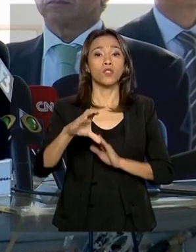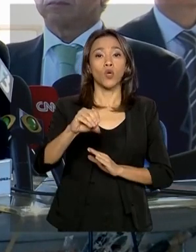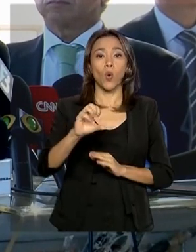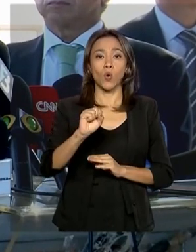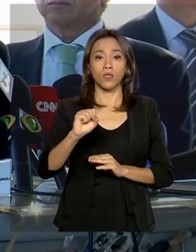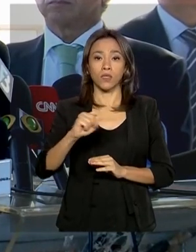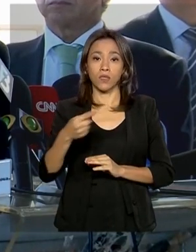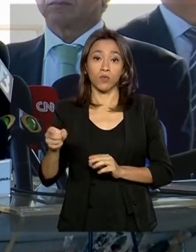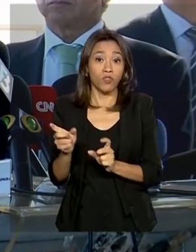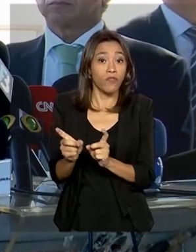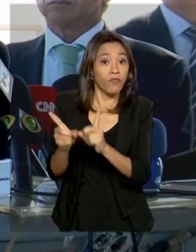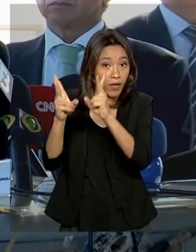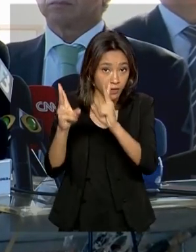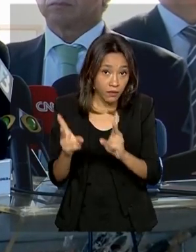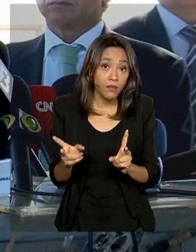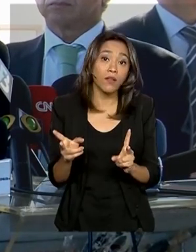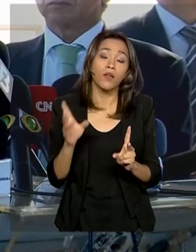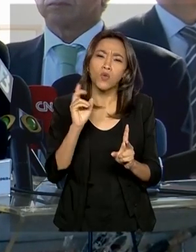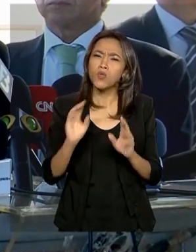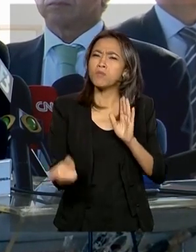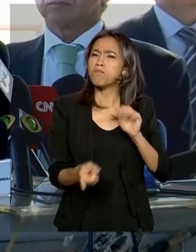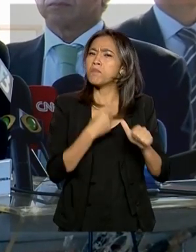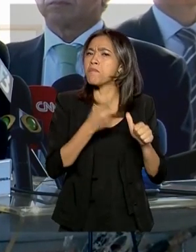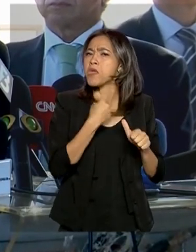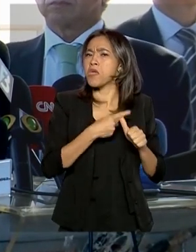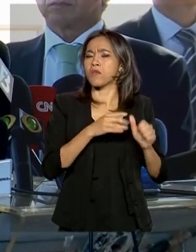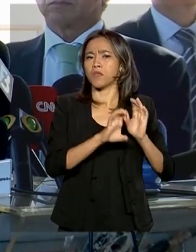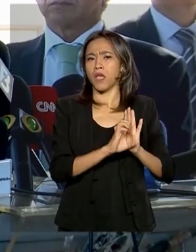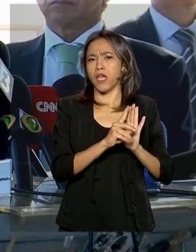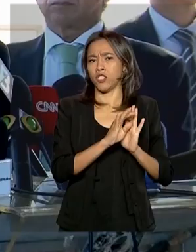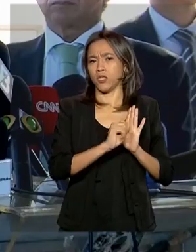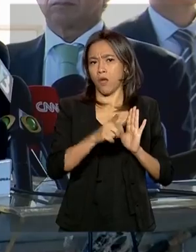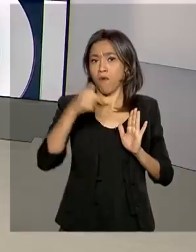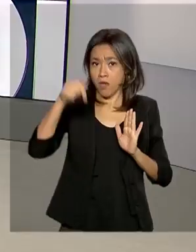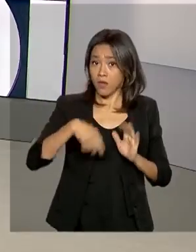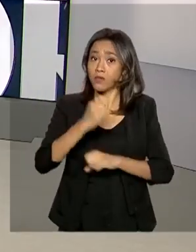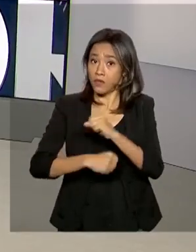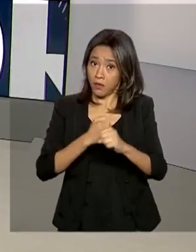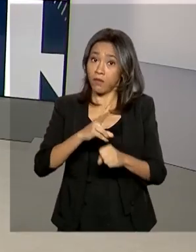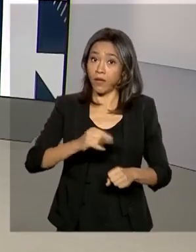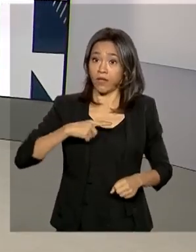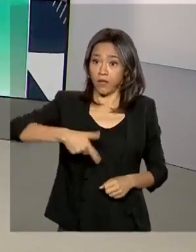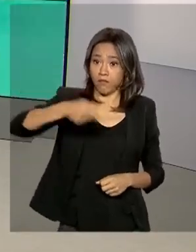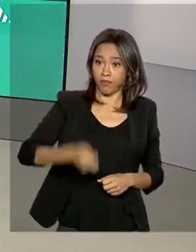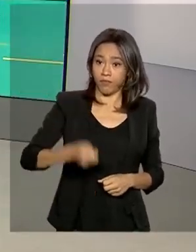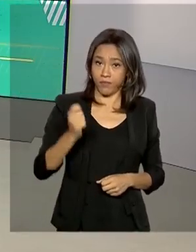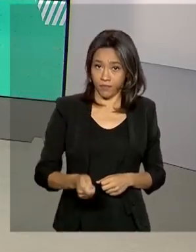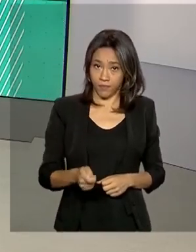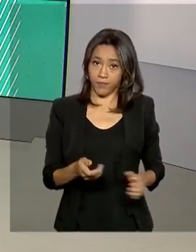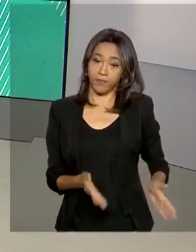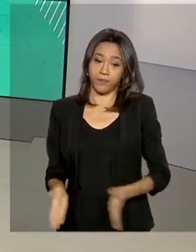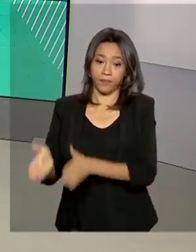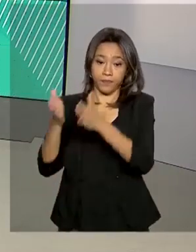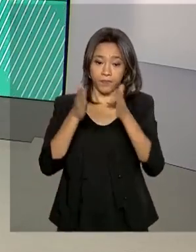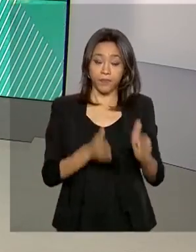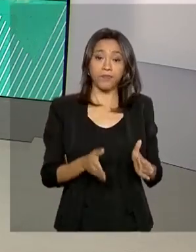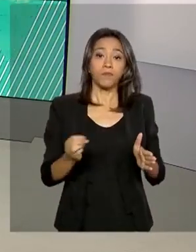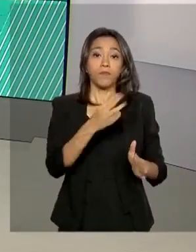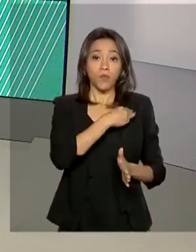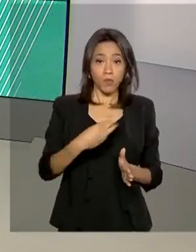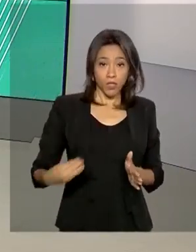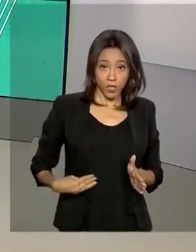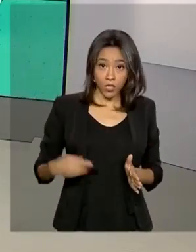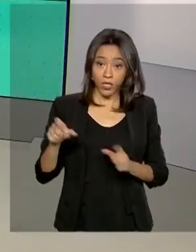nós já vamos começar a publicar os primeiros editais. Então a gente já vai ter leilão de concessão esse ano. Já a ministra da Agricultura,